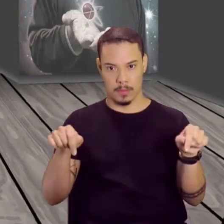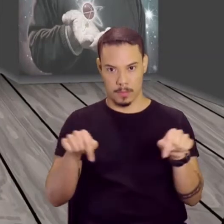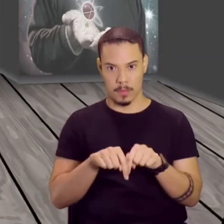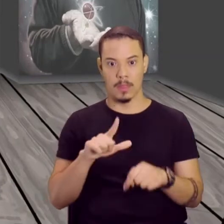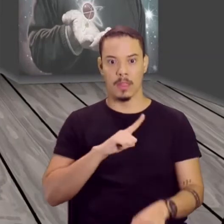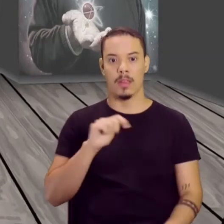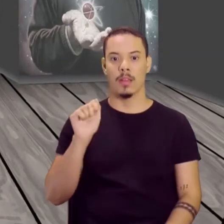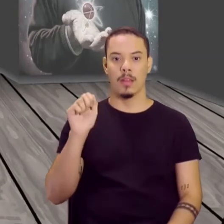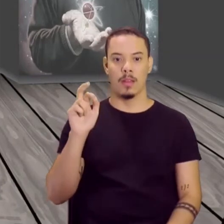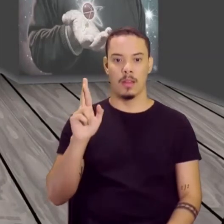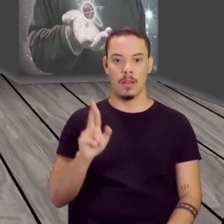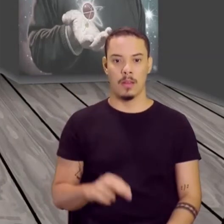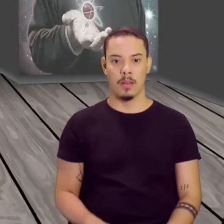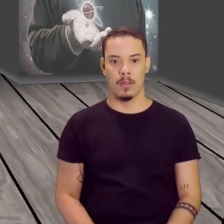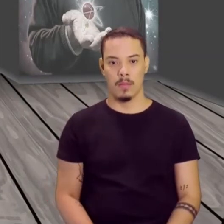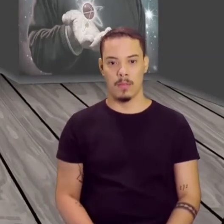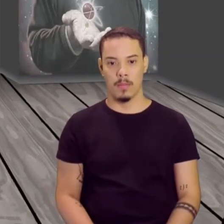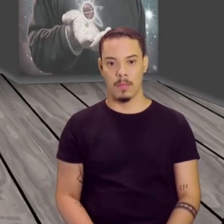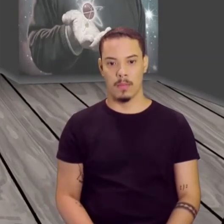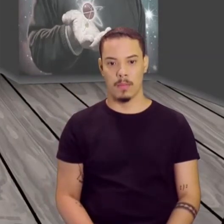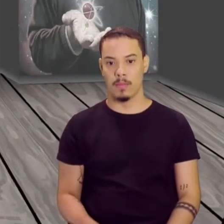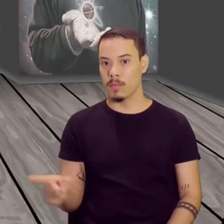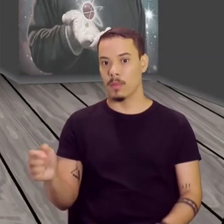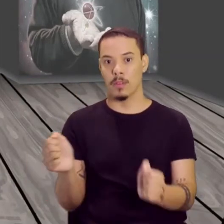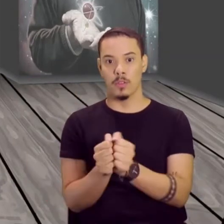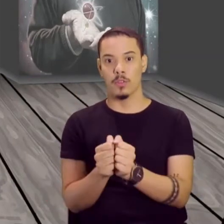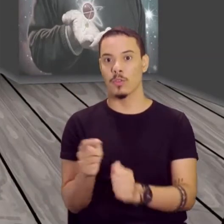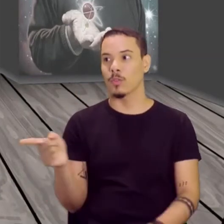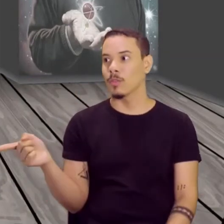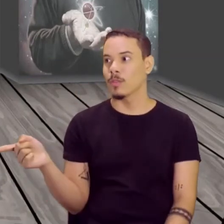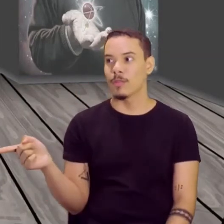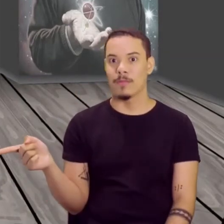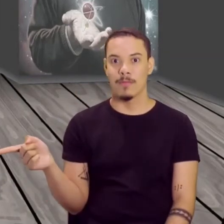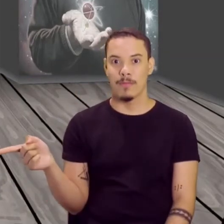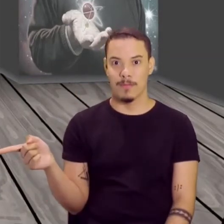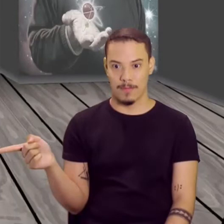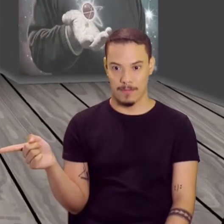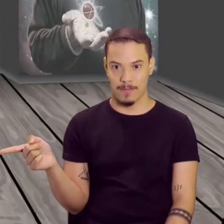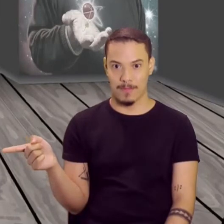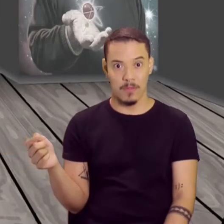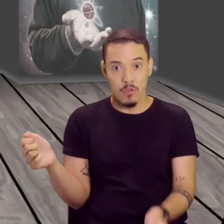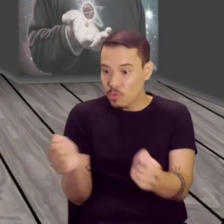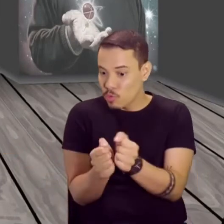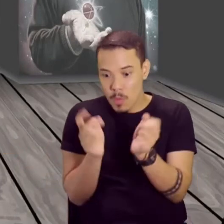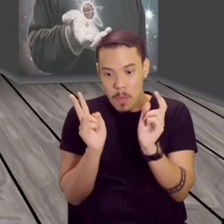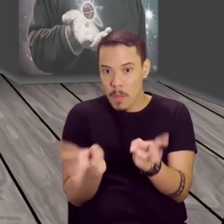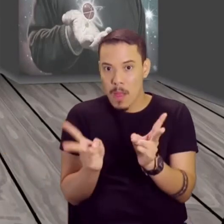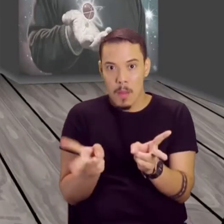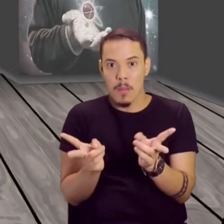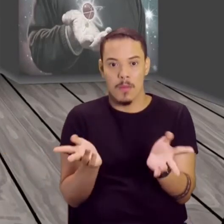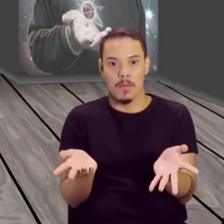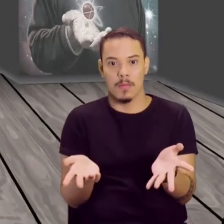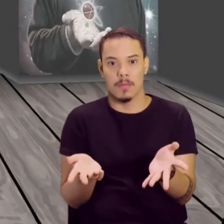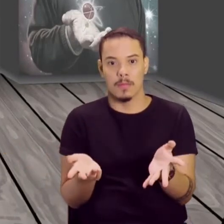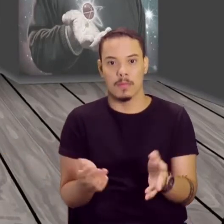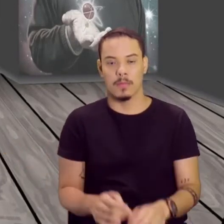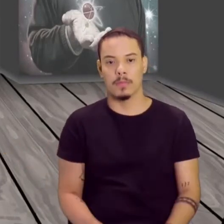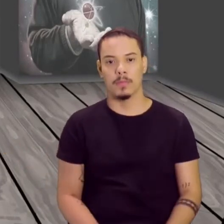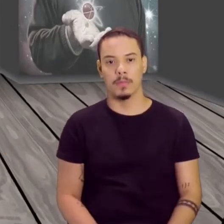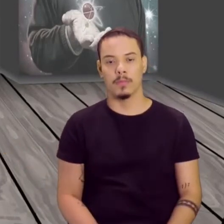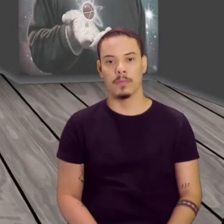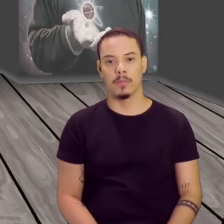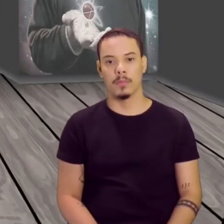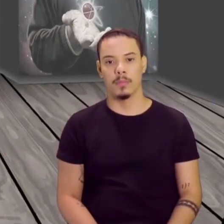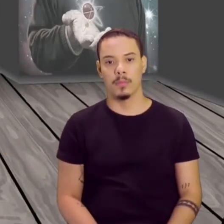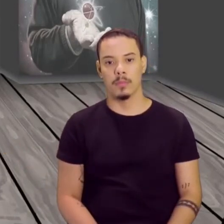o ar. Ó, olha só. Praticamente caem junto, né? Claro que se você deixar nessa